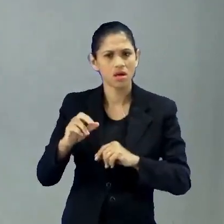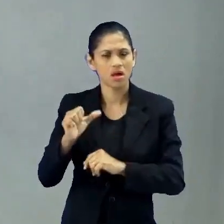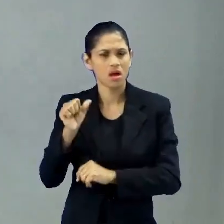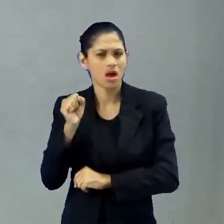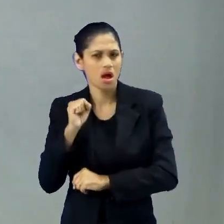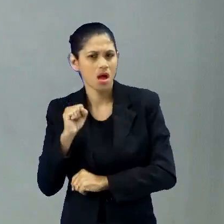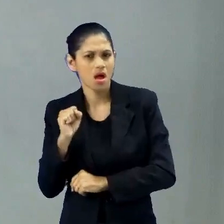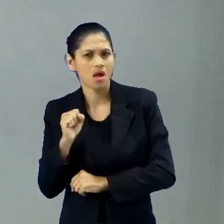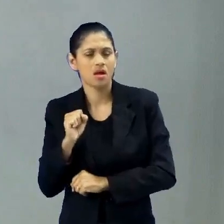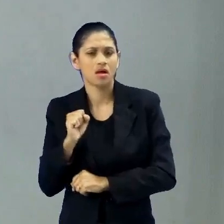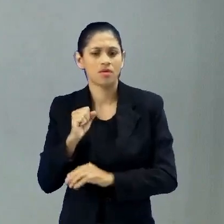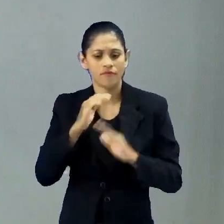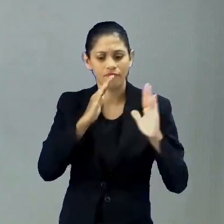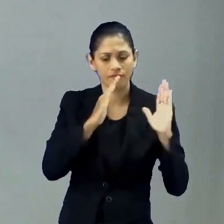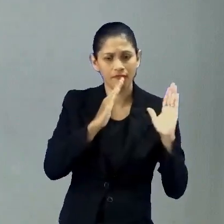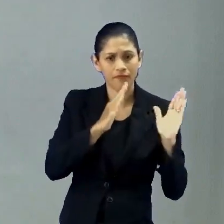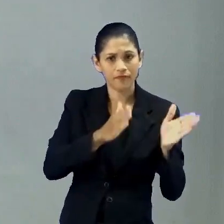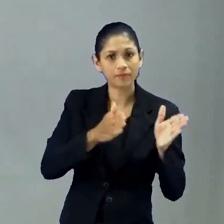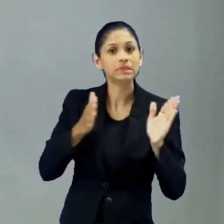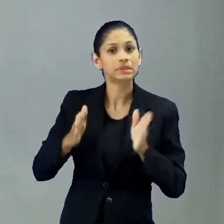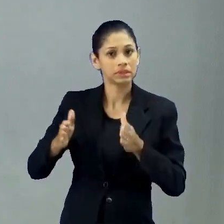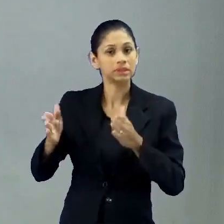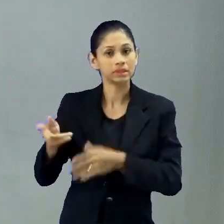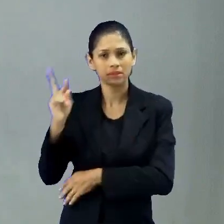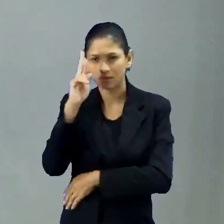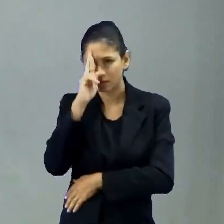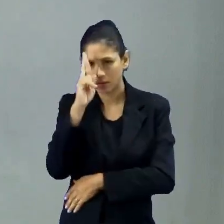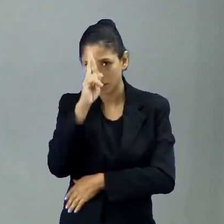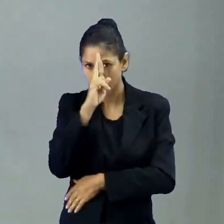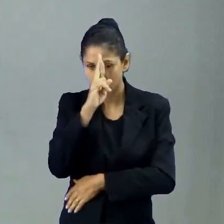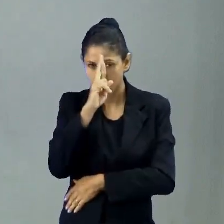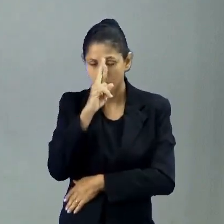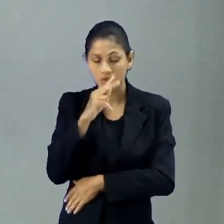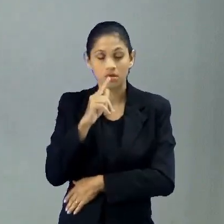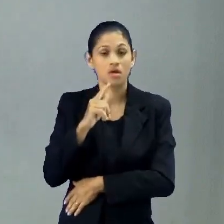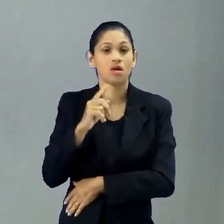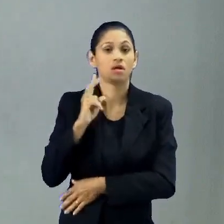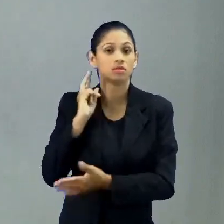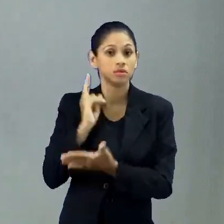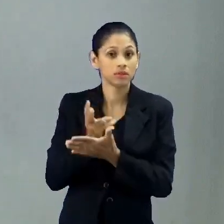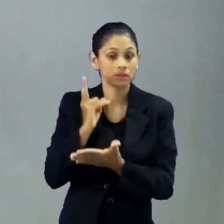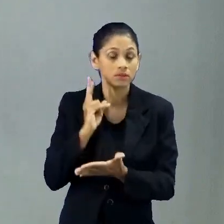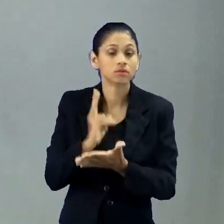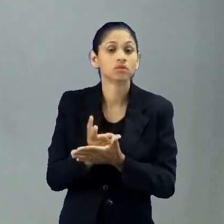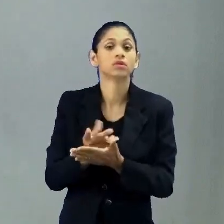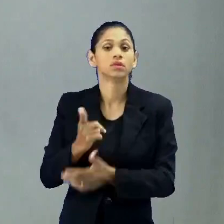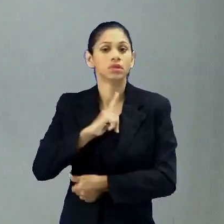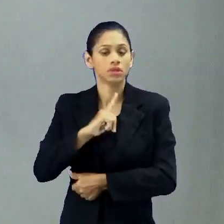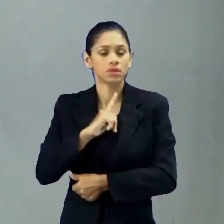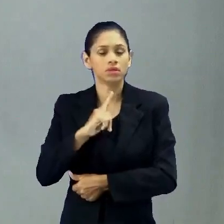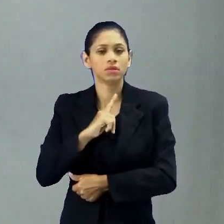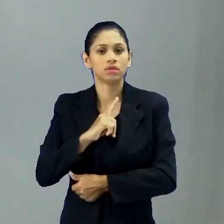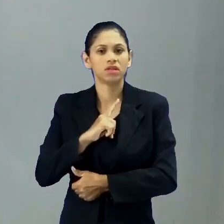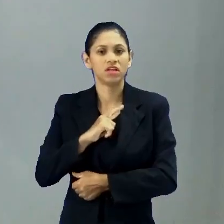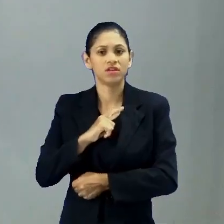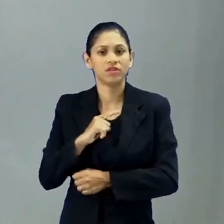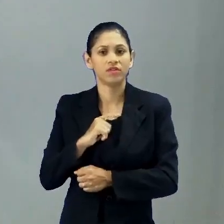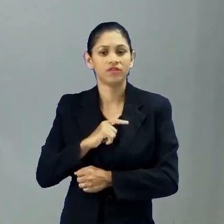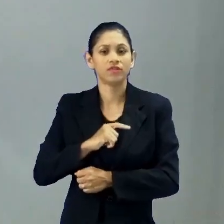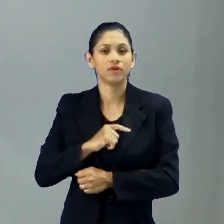sociologia, em vários momentos da história, sempre houve um momento da violação